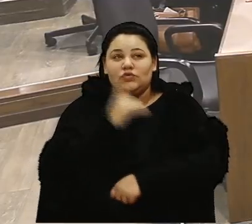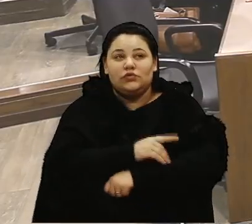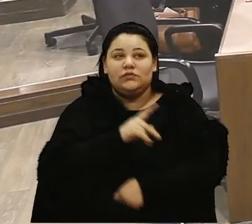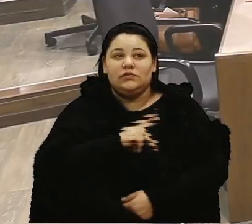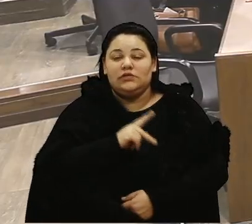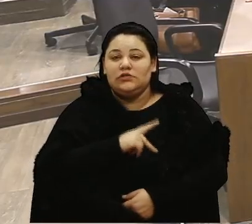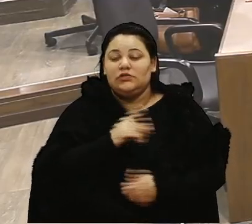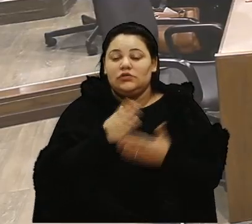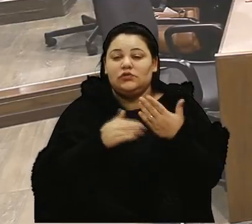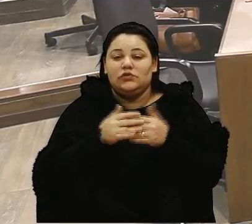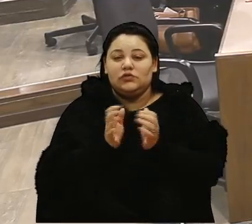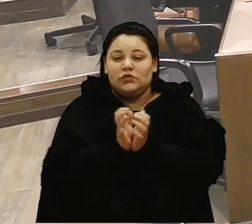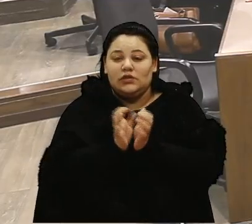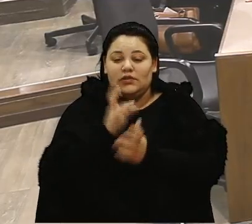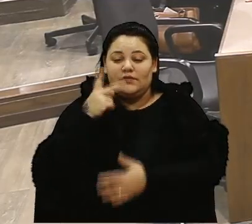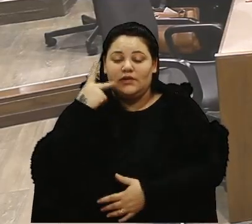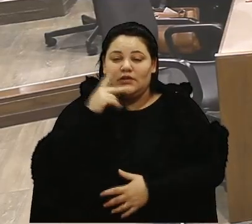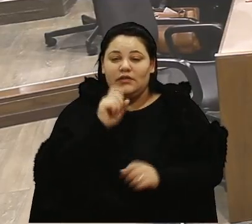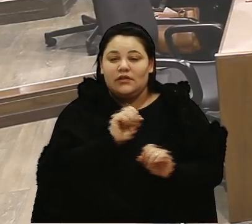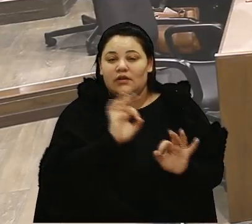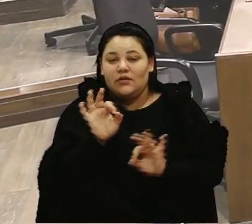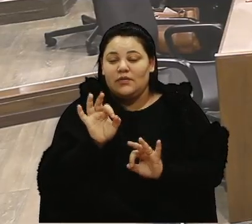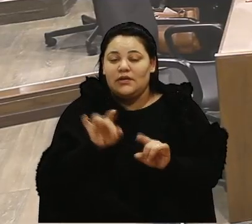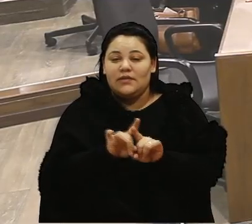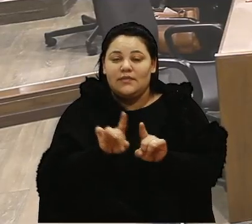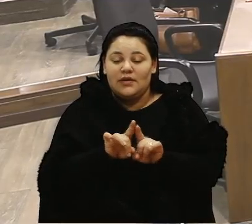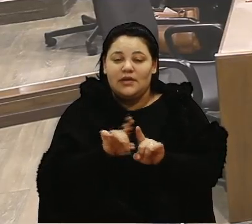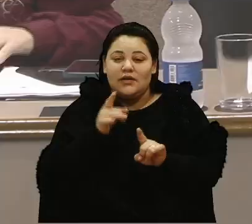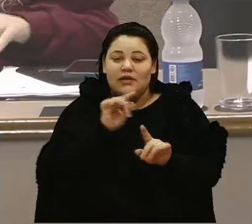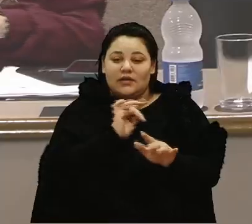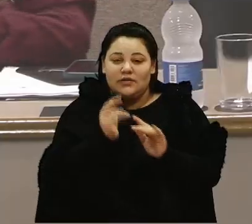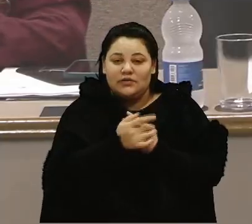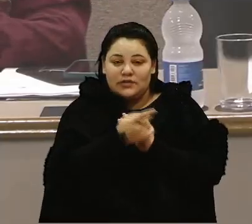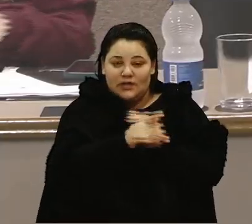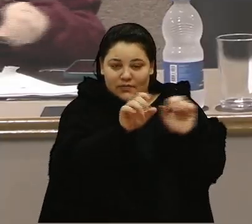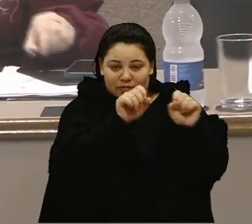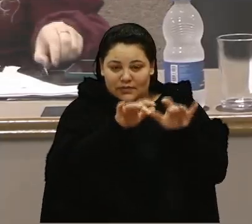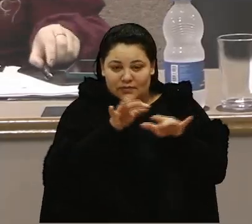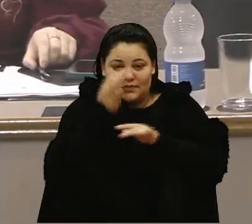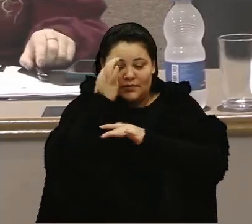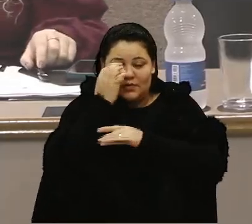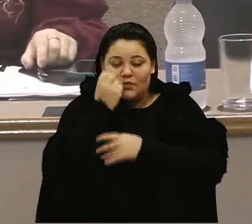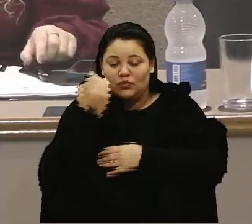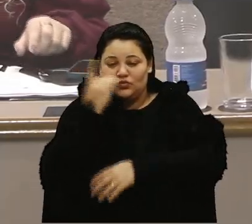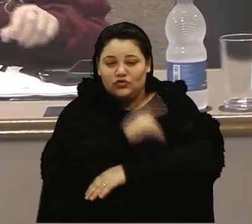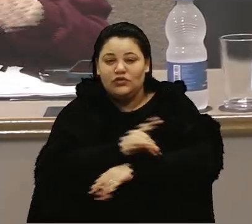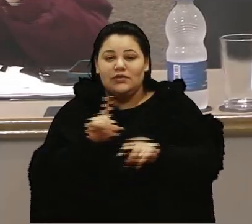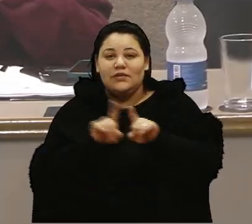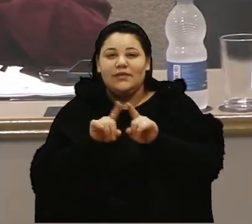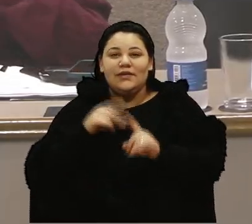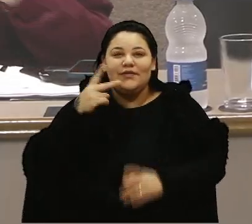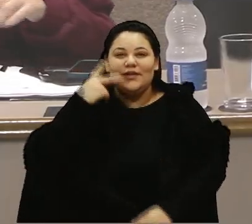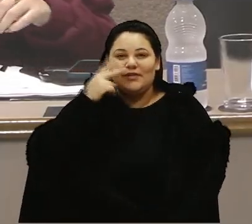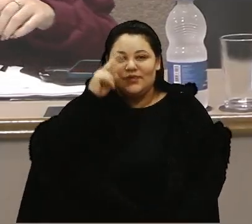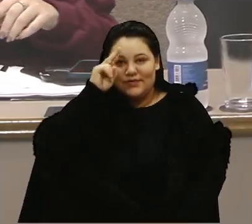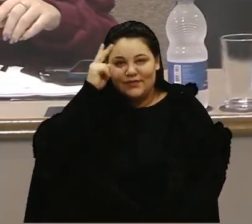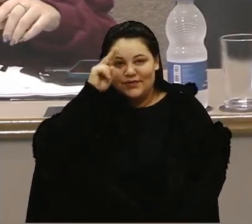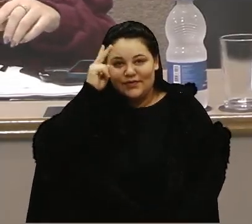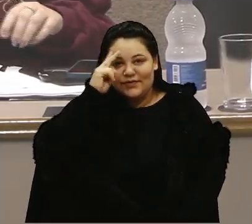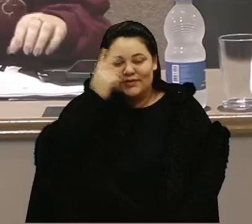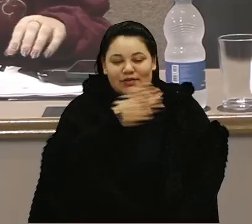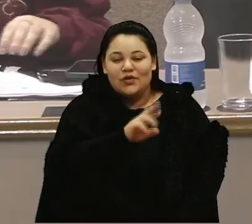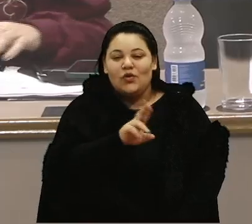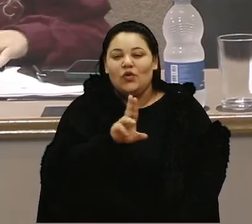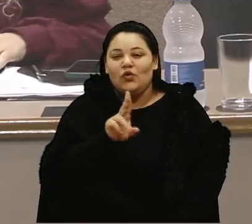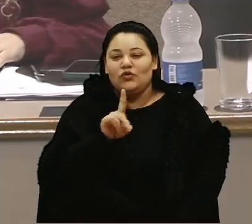colegas vereadores, a quem está nos assistindo pelas redes sociais, a quem está aqui no nosso plenário, muito bom dia. O vereador Velocino aqui, o Rudimar